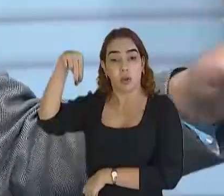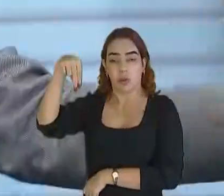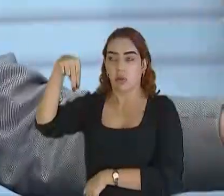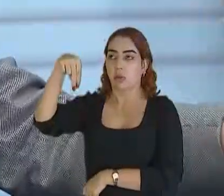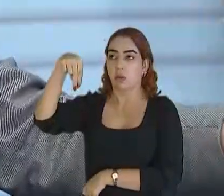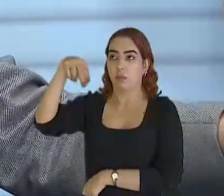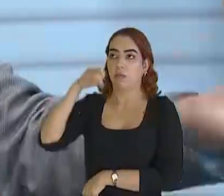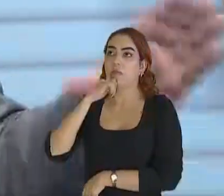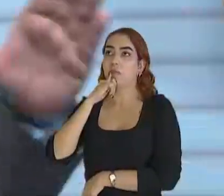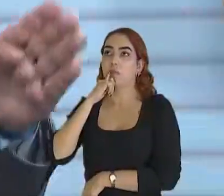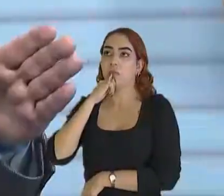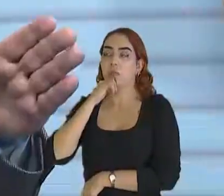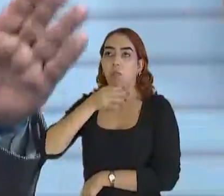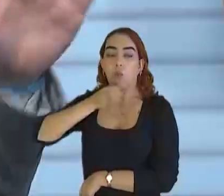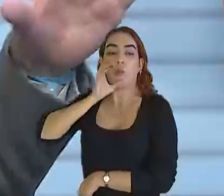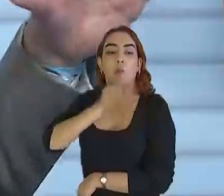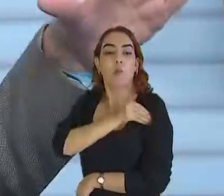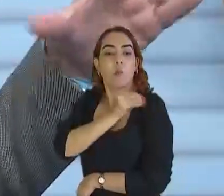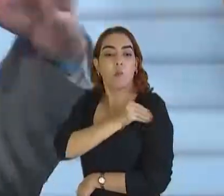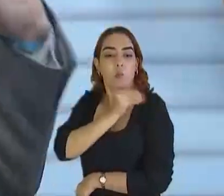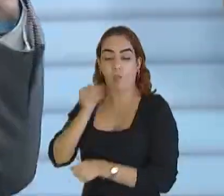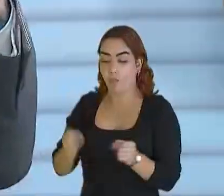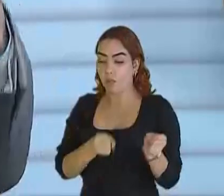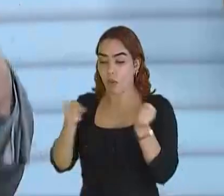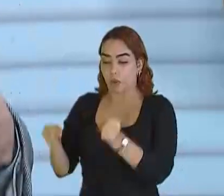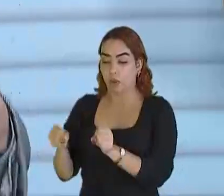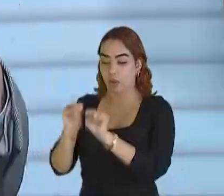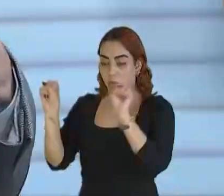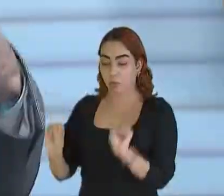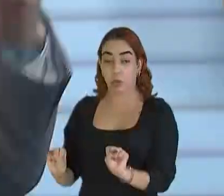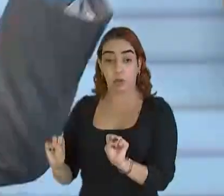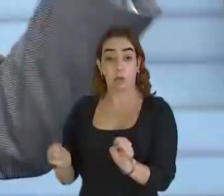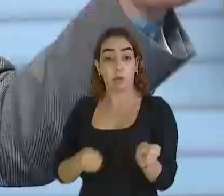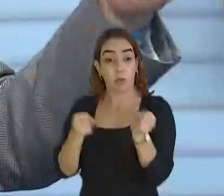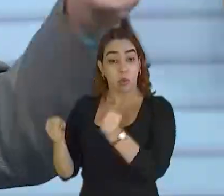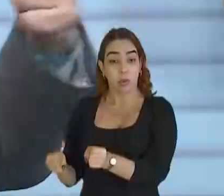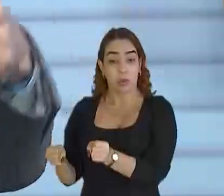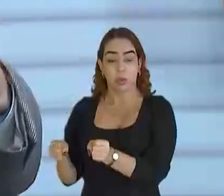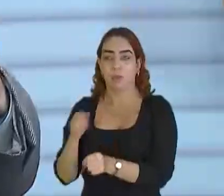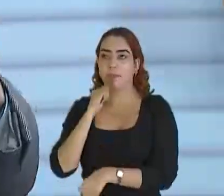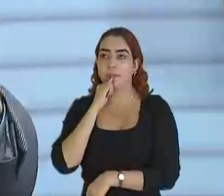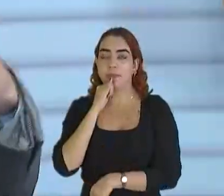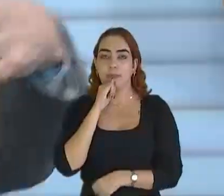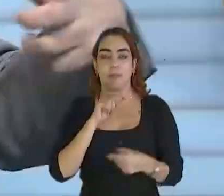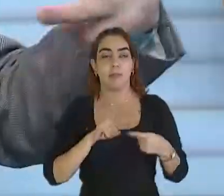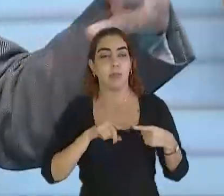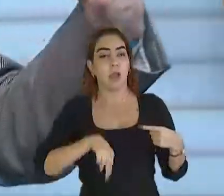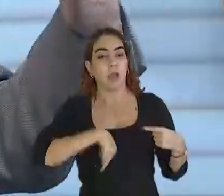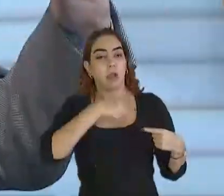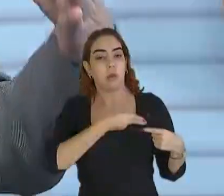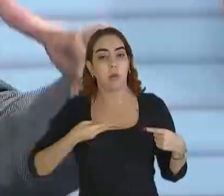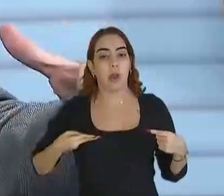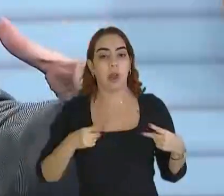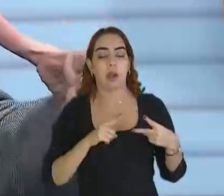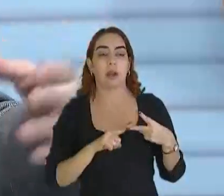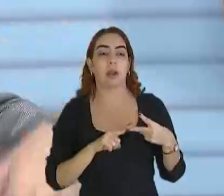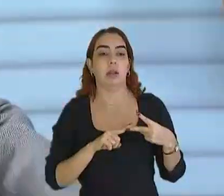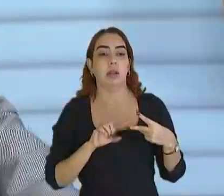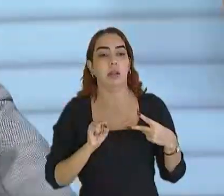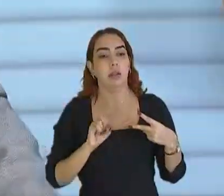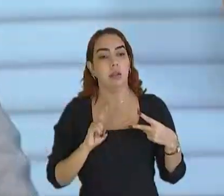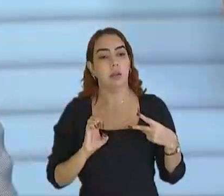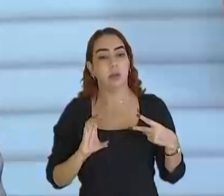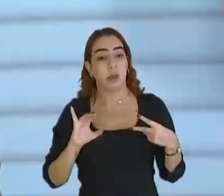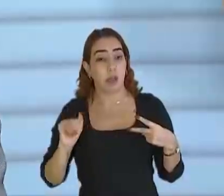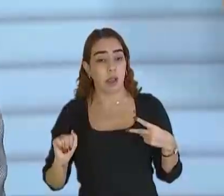caso do álcool, por exemplo. O álcool só tem um monopólio do sistema. Se você pega Noruega, Suécia, Finlândia, por exemplo, você tem um monopólio do sistema,